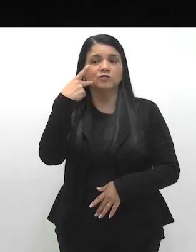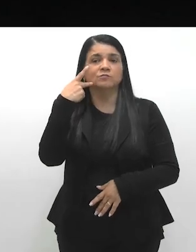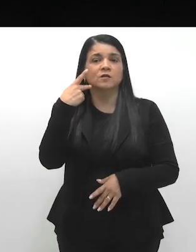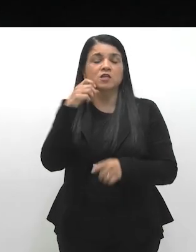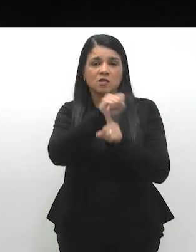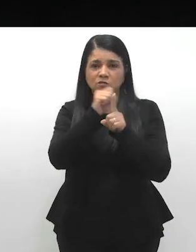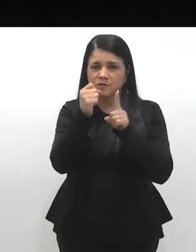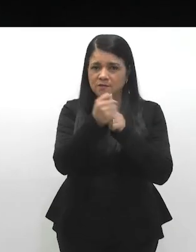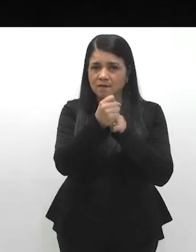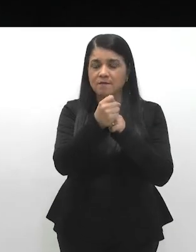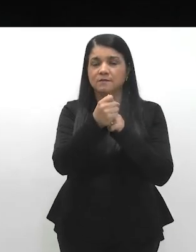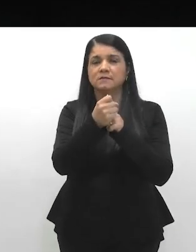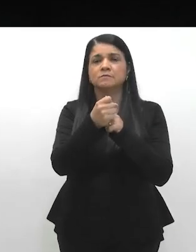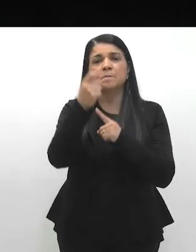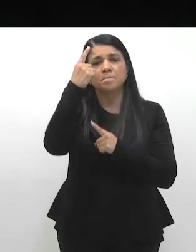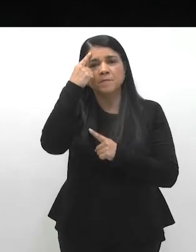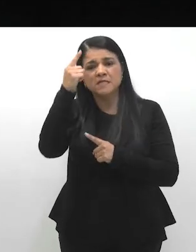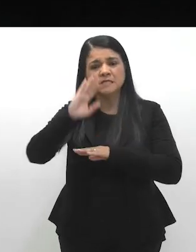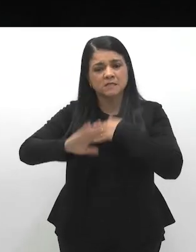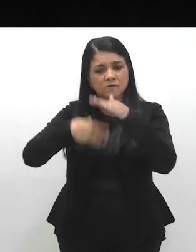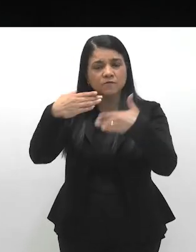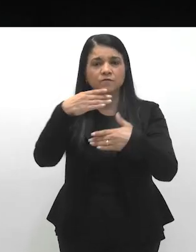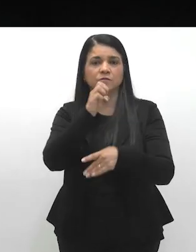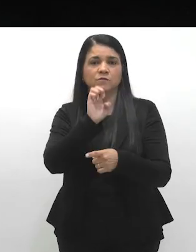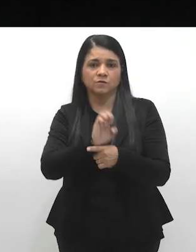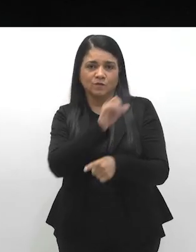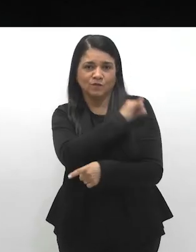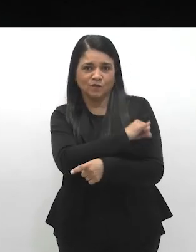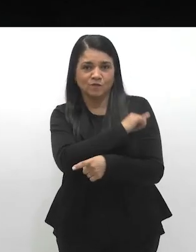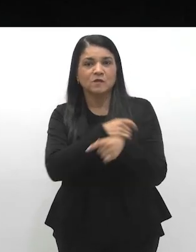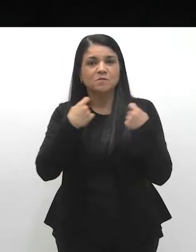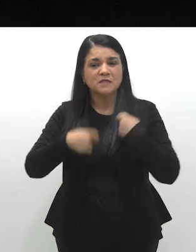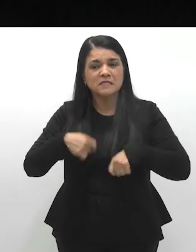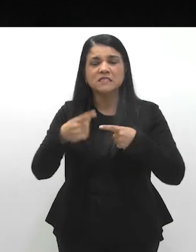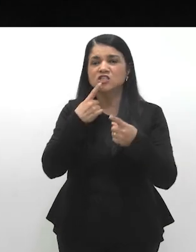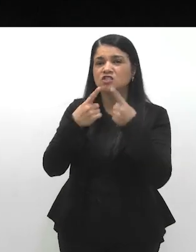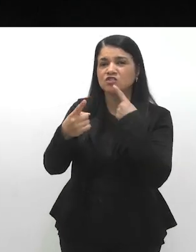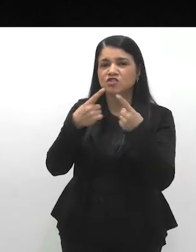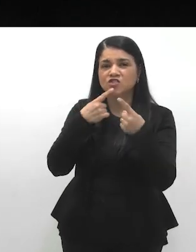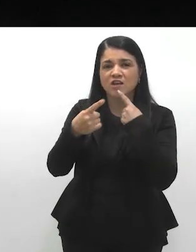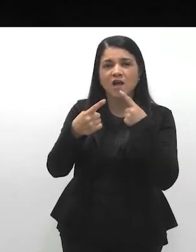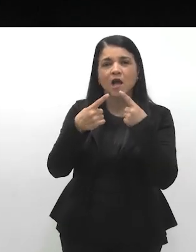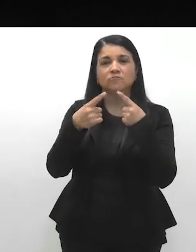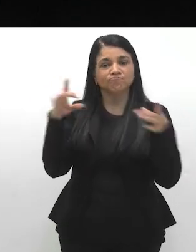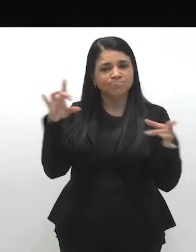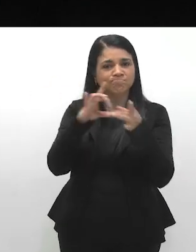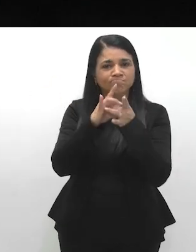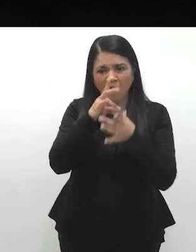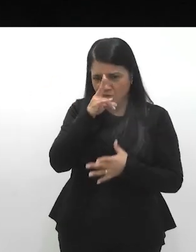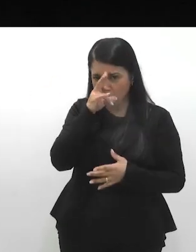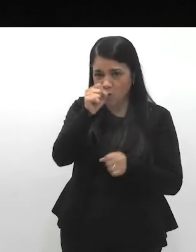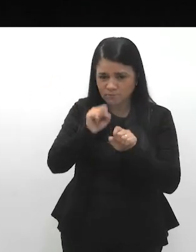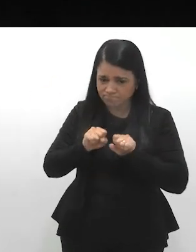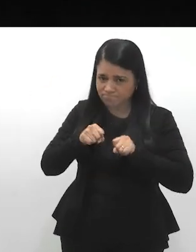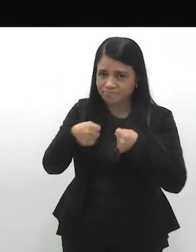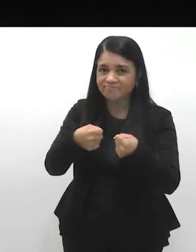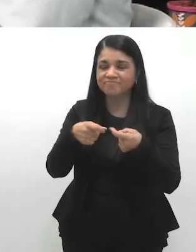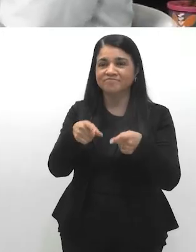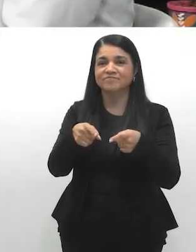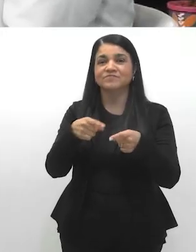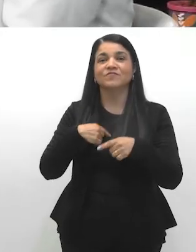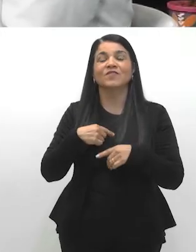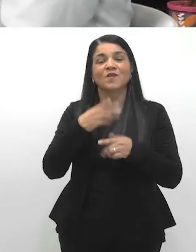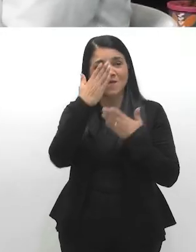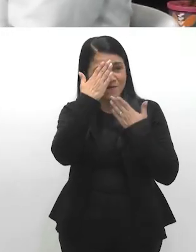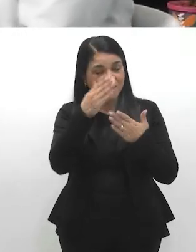trabalhar junto com a sociedade civil para pensar e desenvolver o nosso Estado, que precisa muito desse diálogo conjunto e de junção de forças.